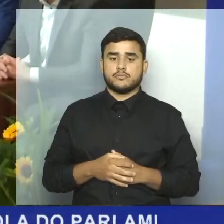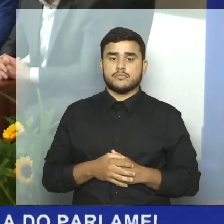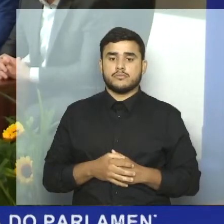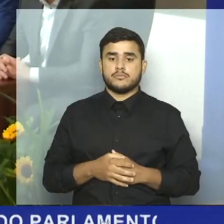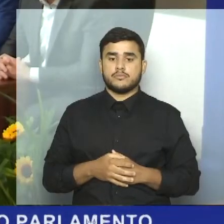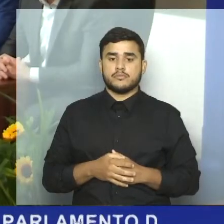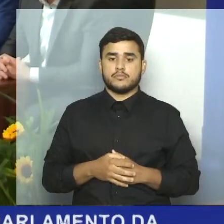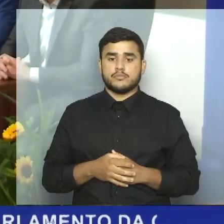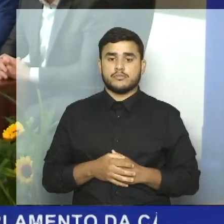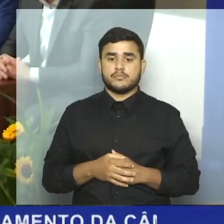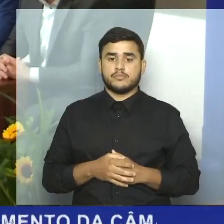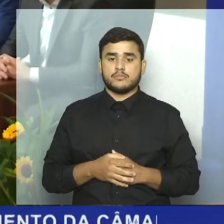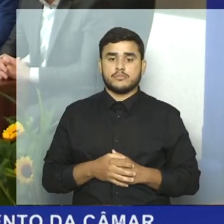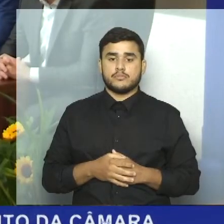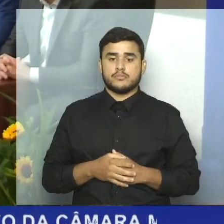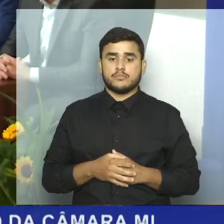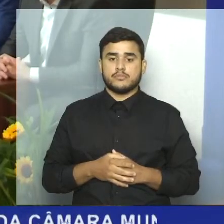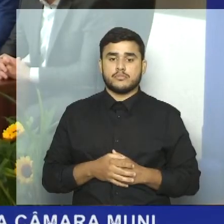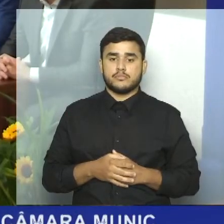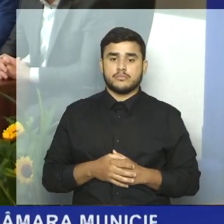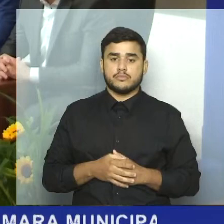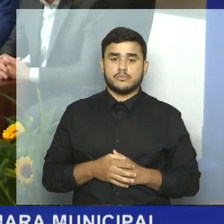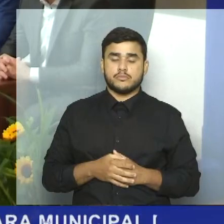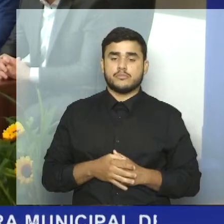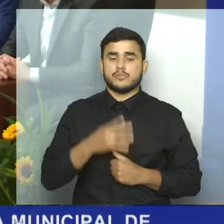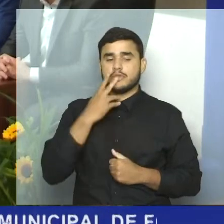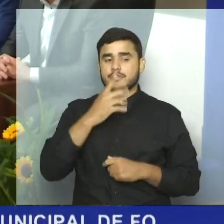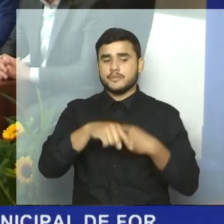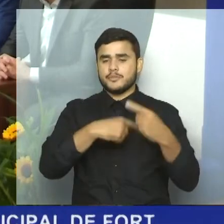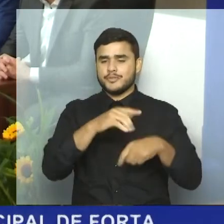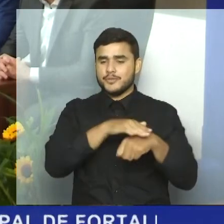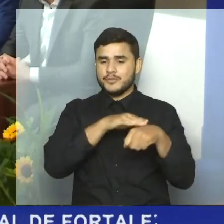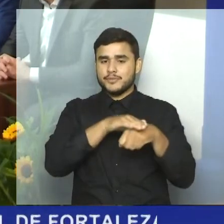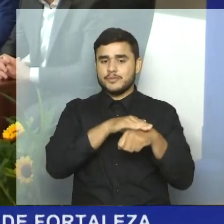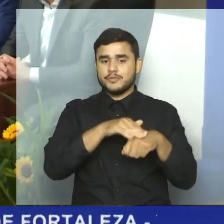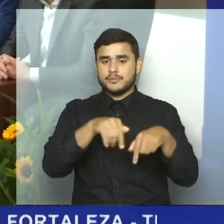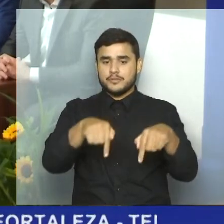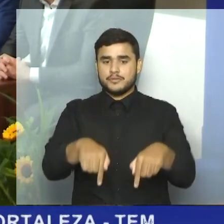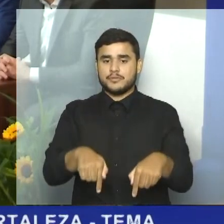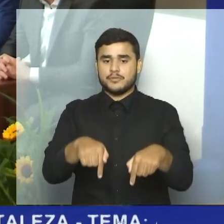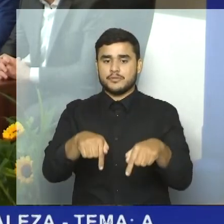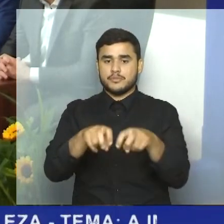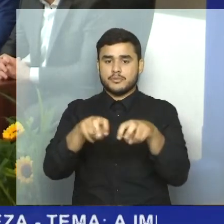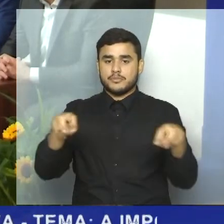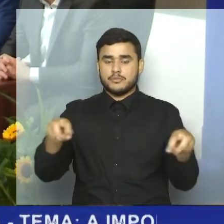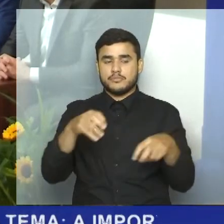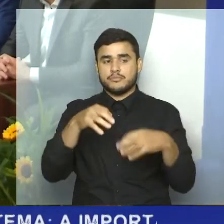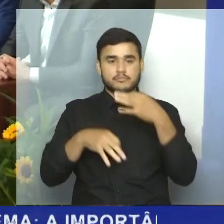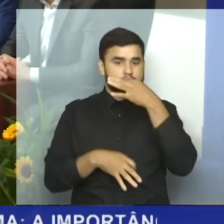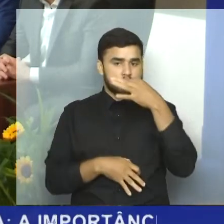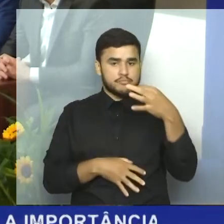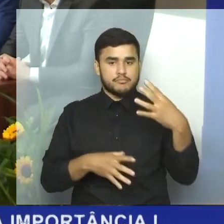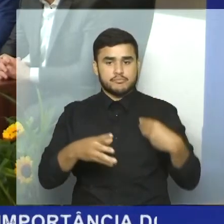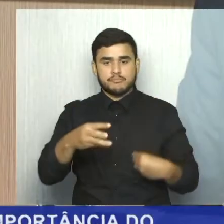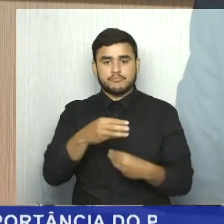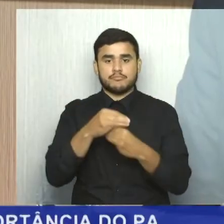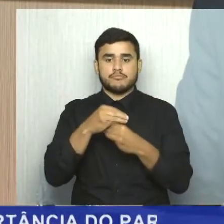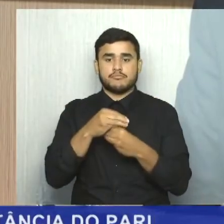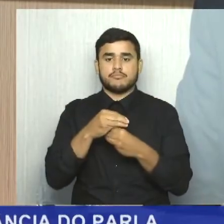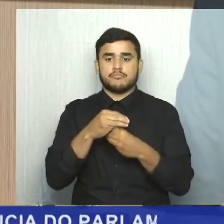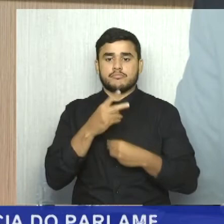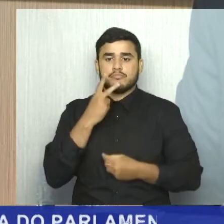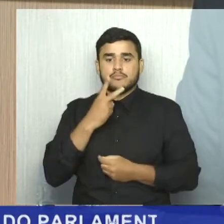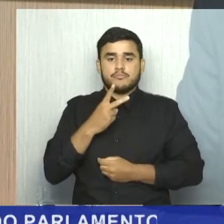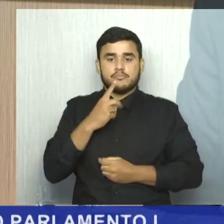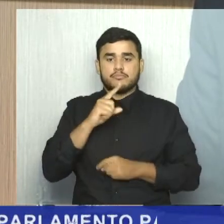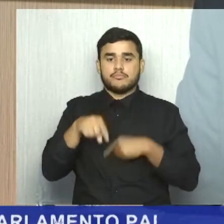Não vamos deixar para outro ambiente, aqui não. Não, aqui não. Obrigado pela contribuição, mas em outro